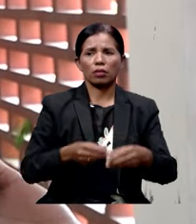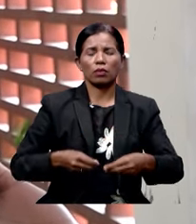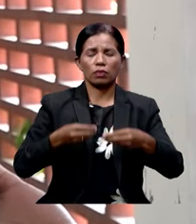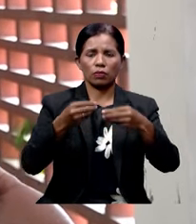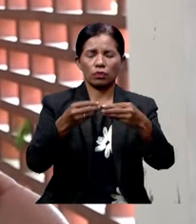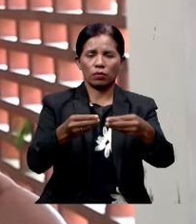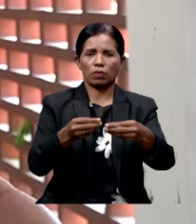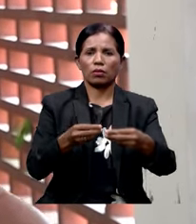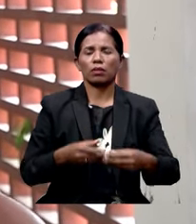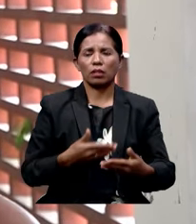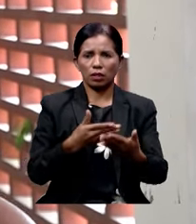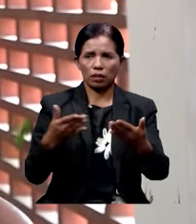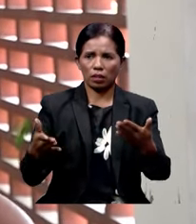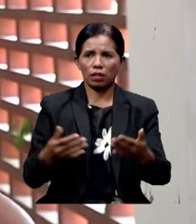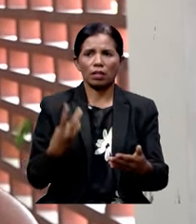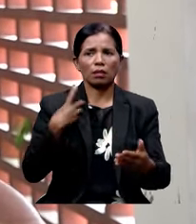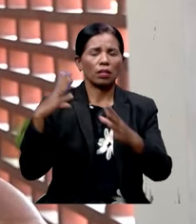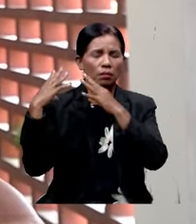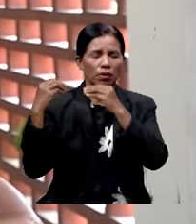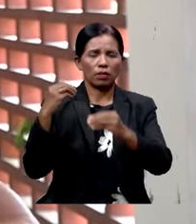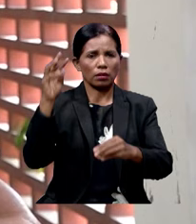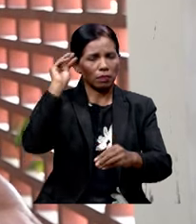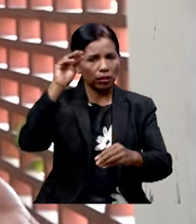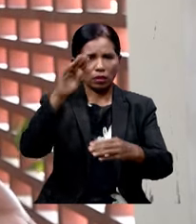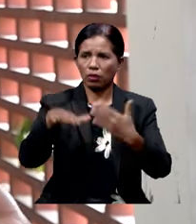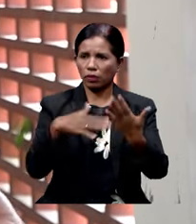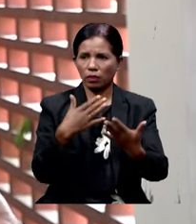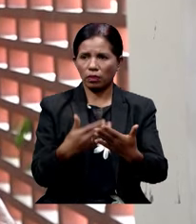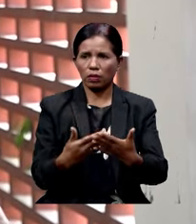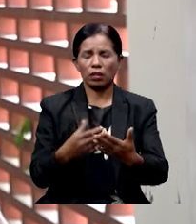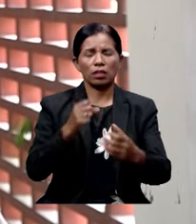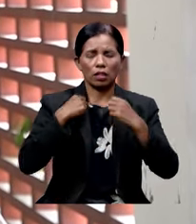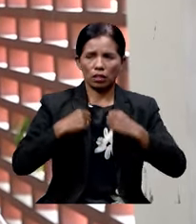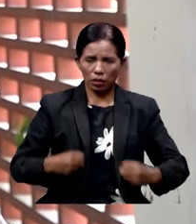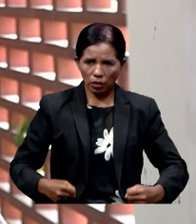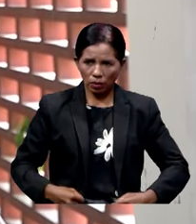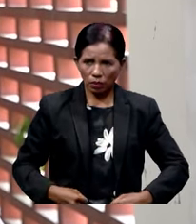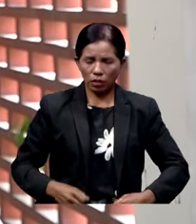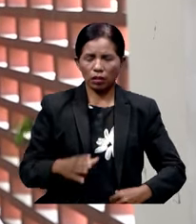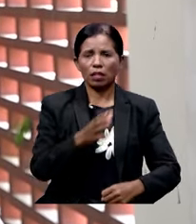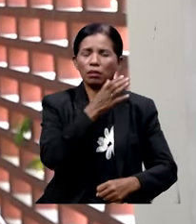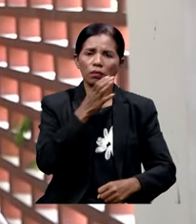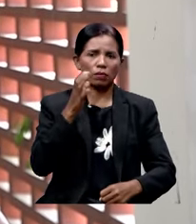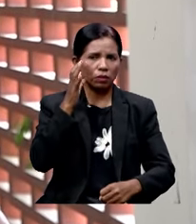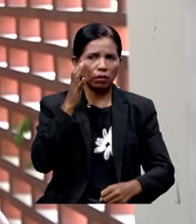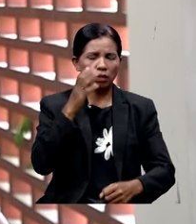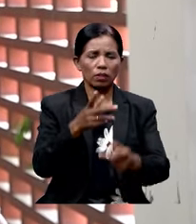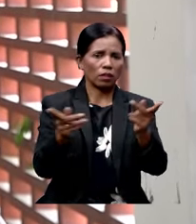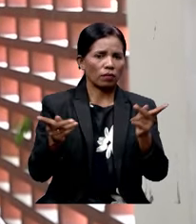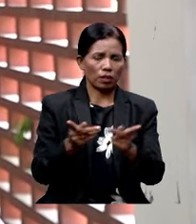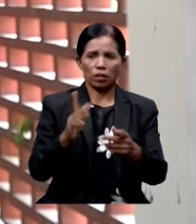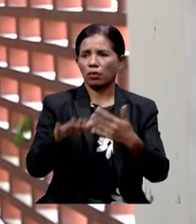Fornecimento. A minha experiência quase é ministério todo. E a saúde, e a agricultura, e a fato